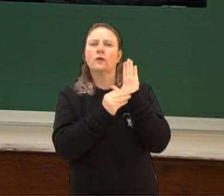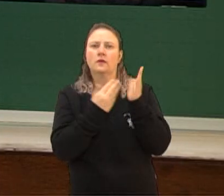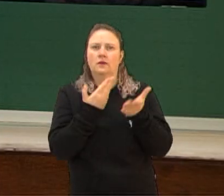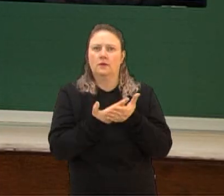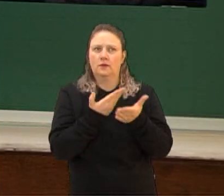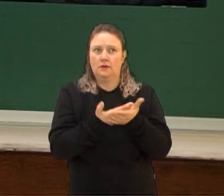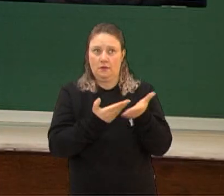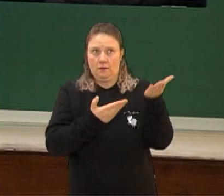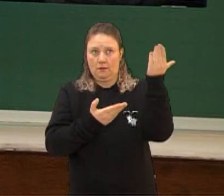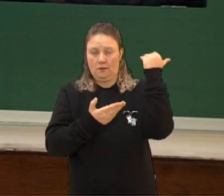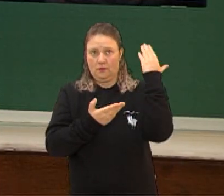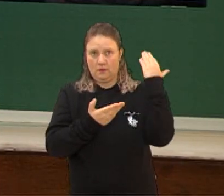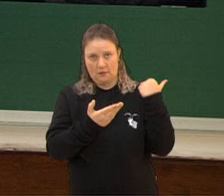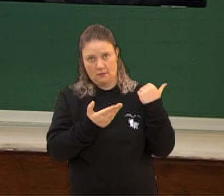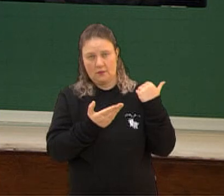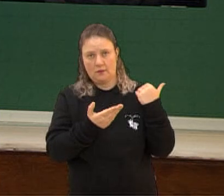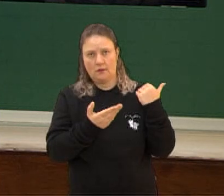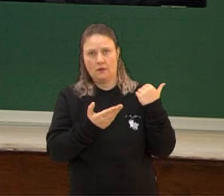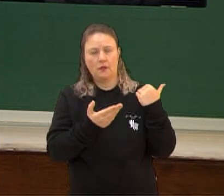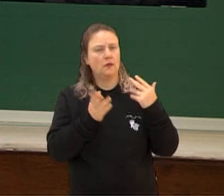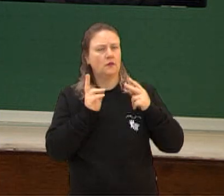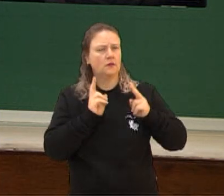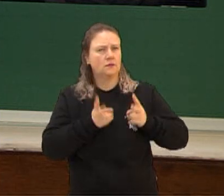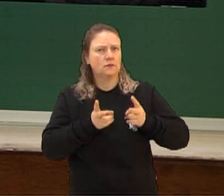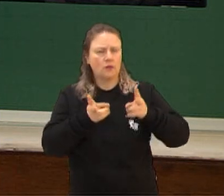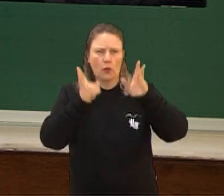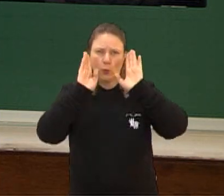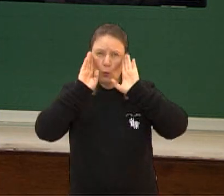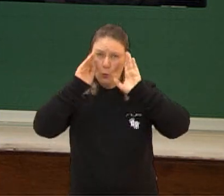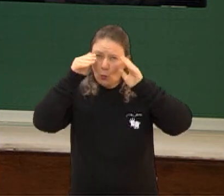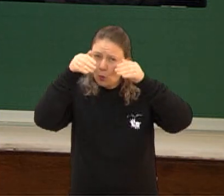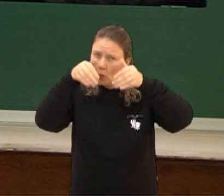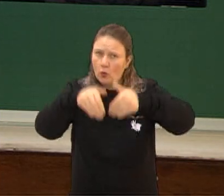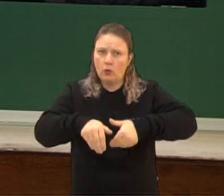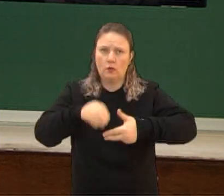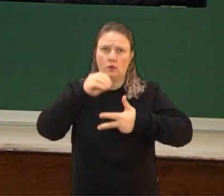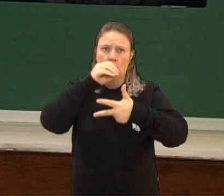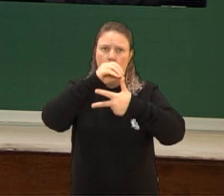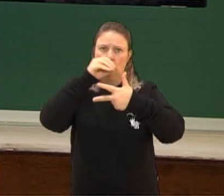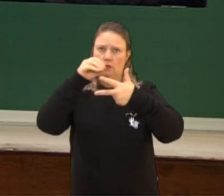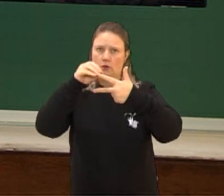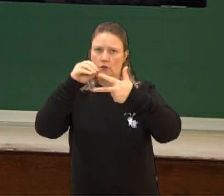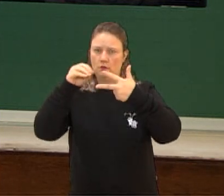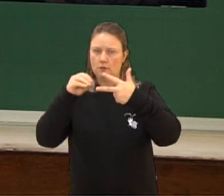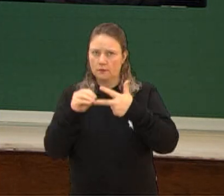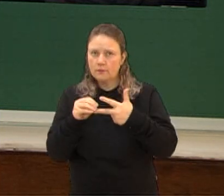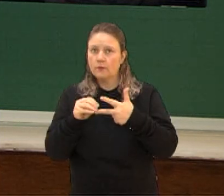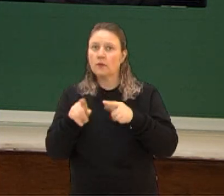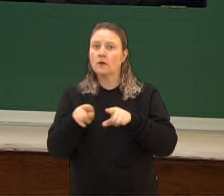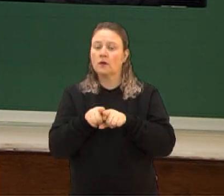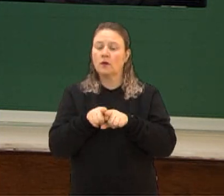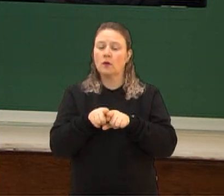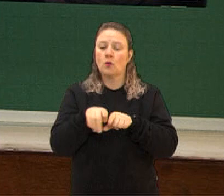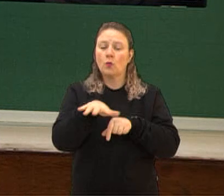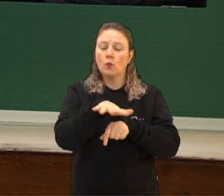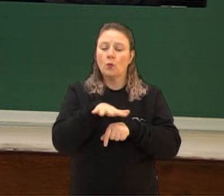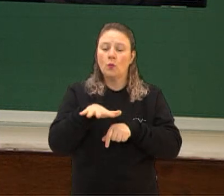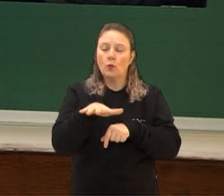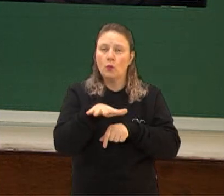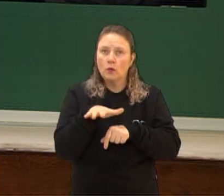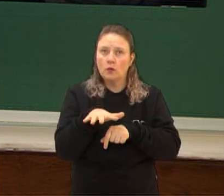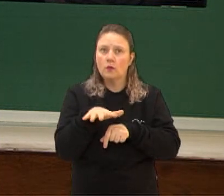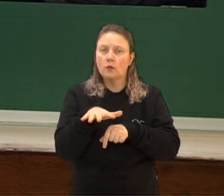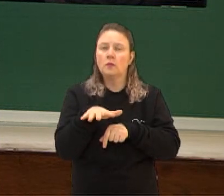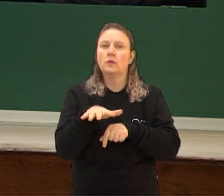um pouquinho. Na aula anterior, sempre focando no Enem, nós vimos a área de superfície de prisma triangular e o